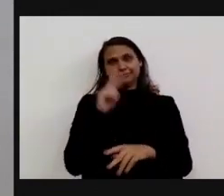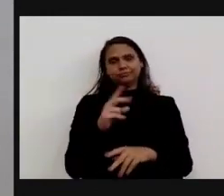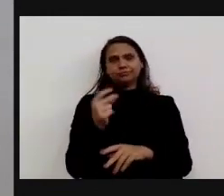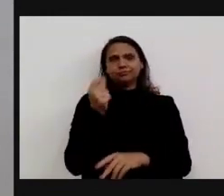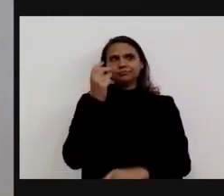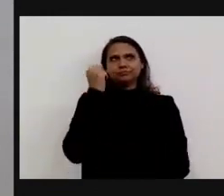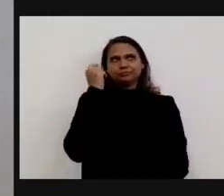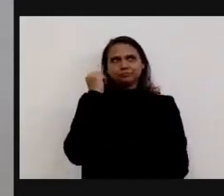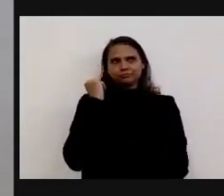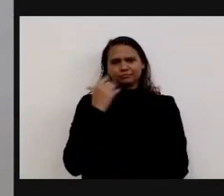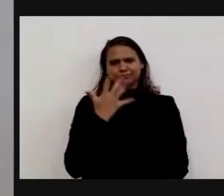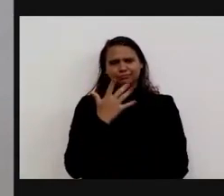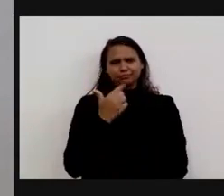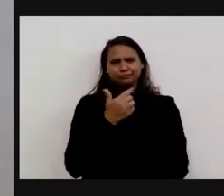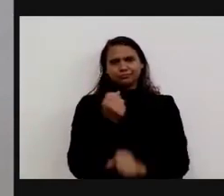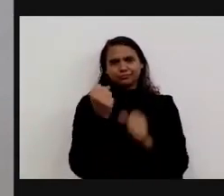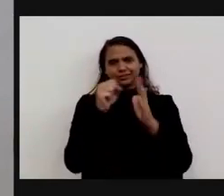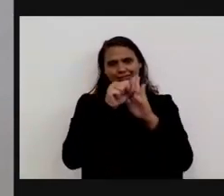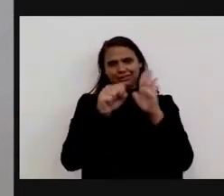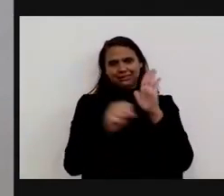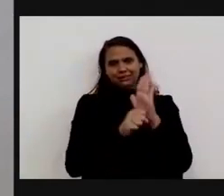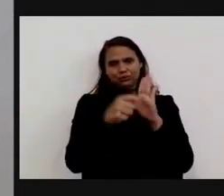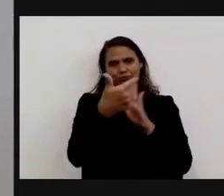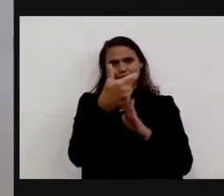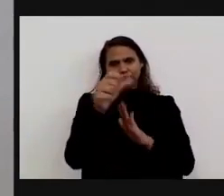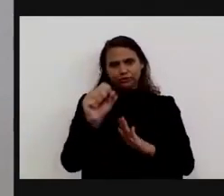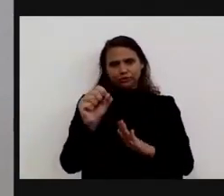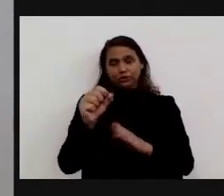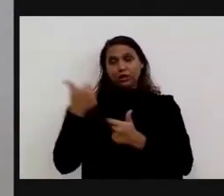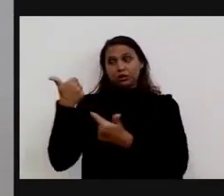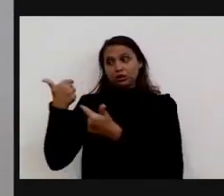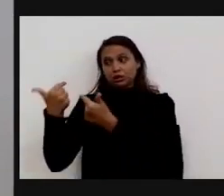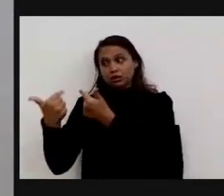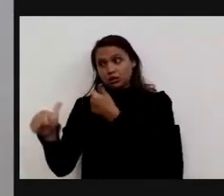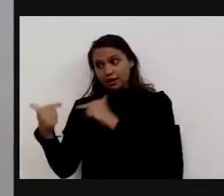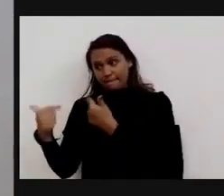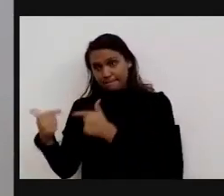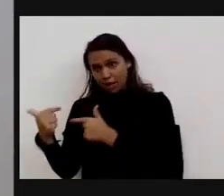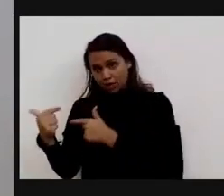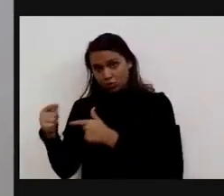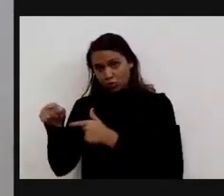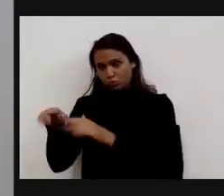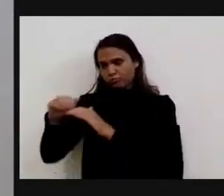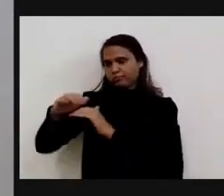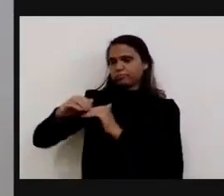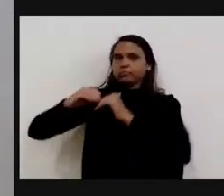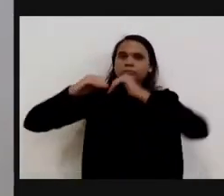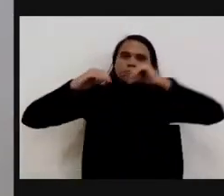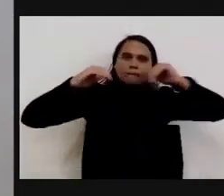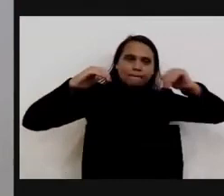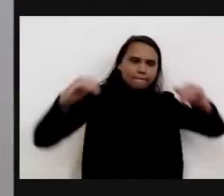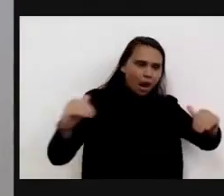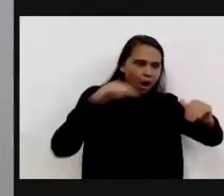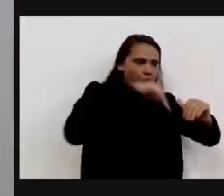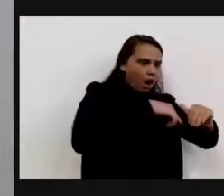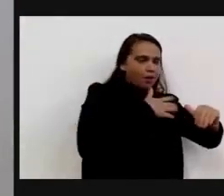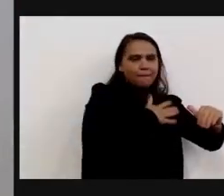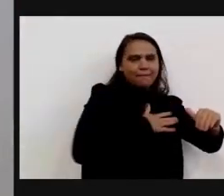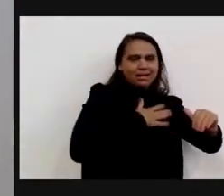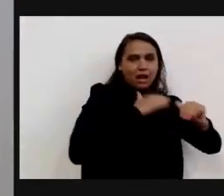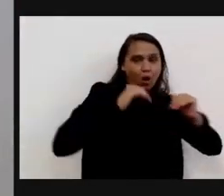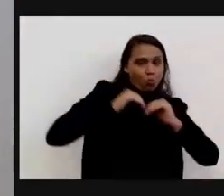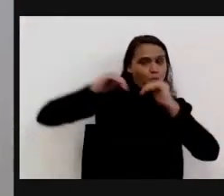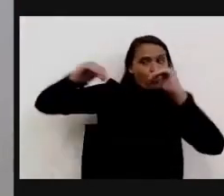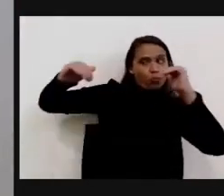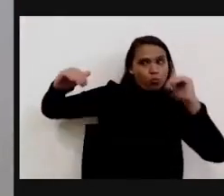talvez do século 20 é o seguinte olha trabalha é uma coisa prazer é outra estou na hora de trabalho